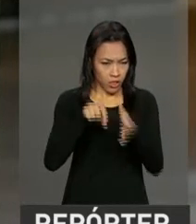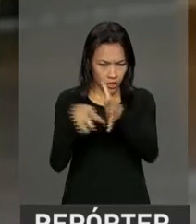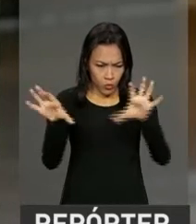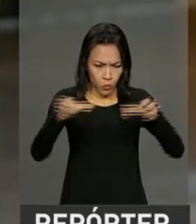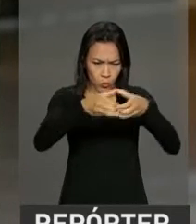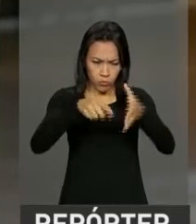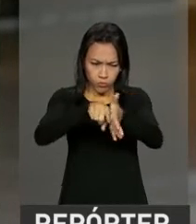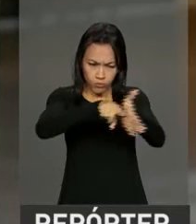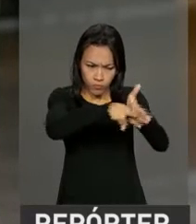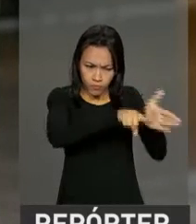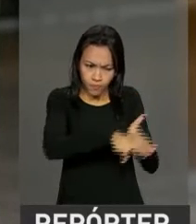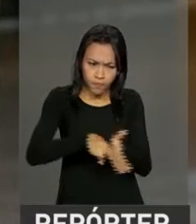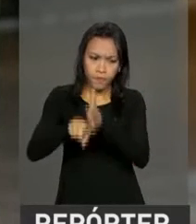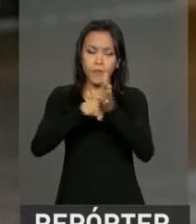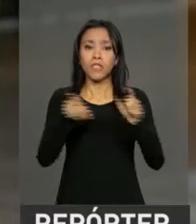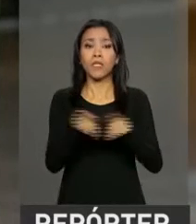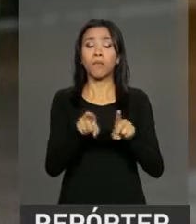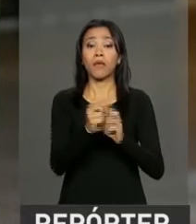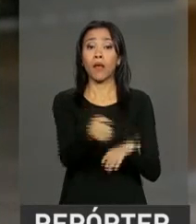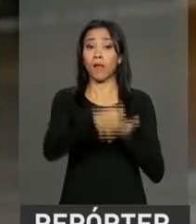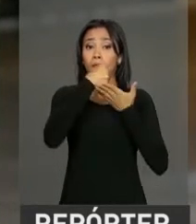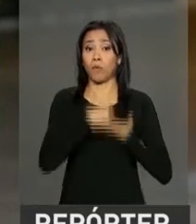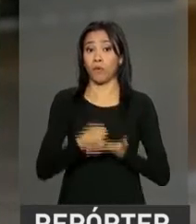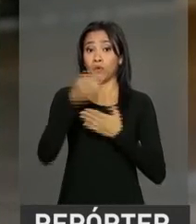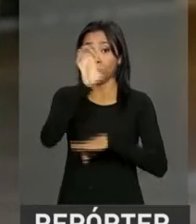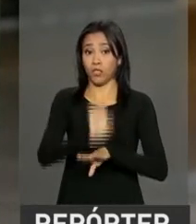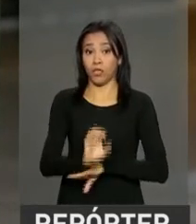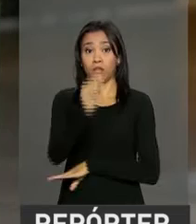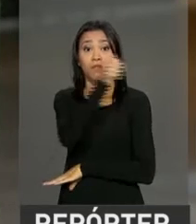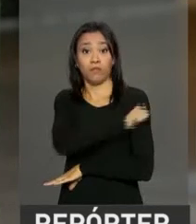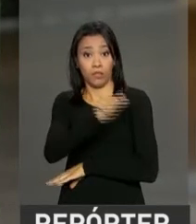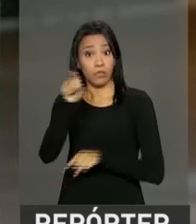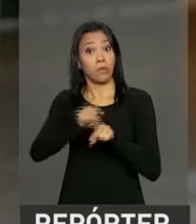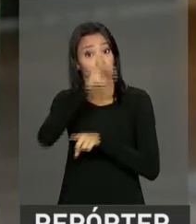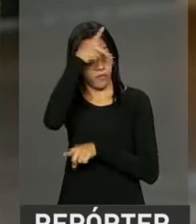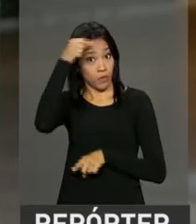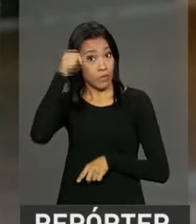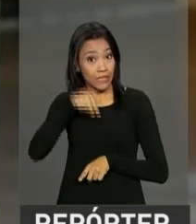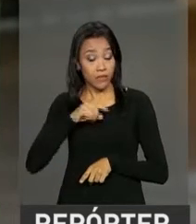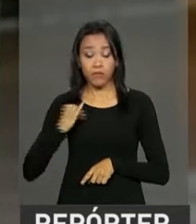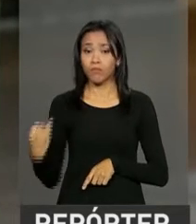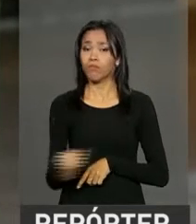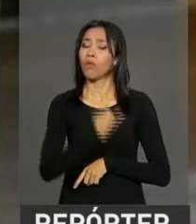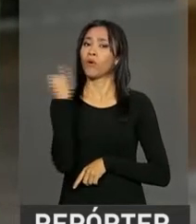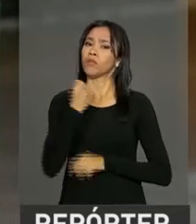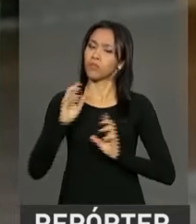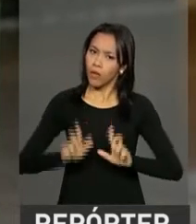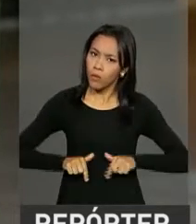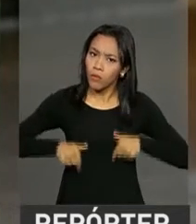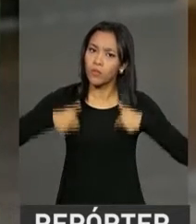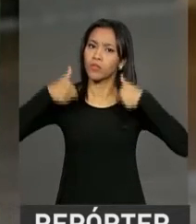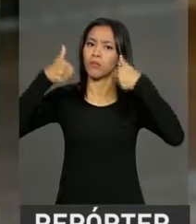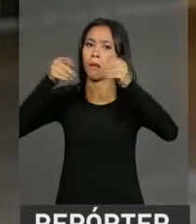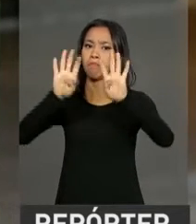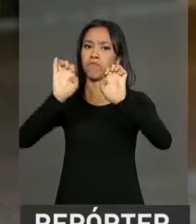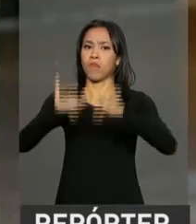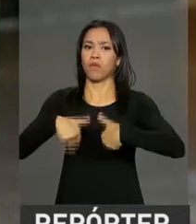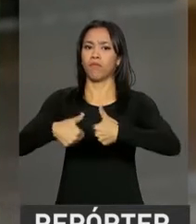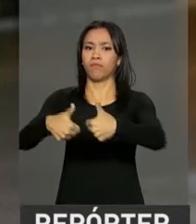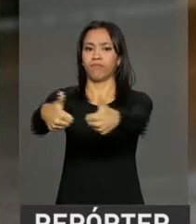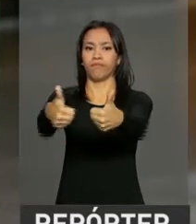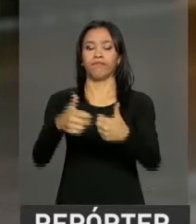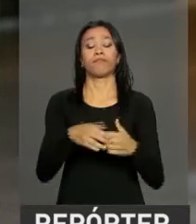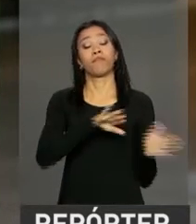do estado do rio de janeiro da prefeitura são fundamentais para que os resultados sigam sendo positivos e ainda falando de